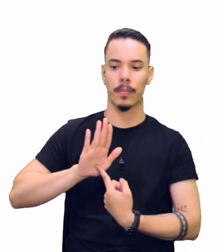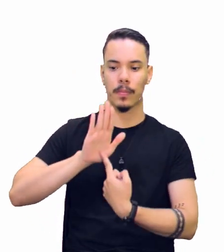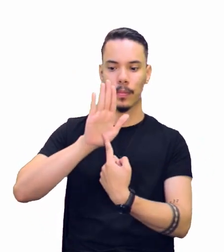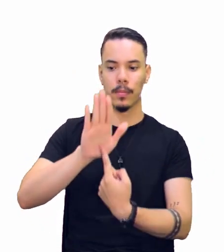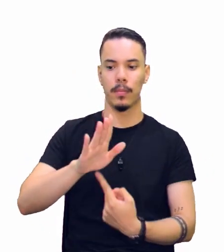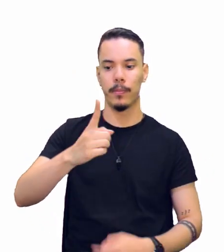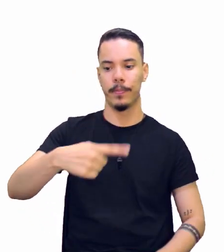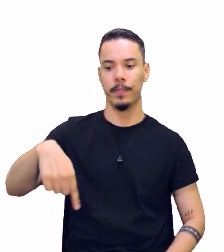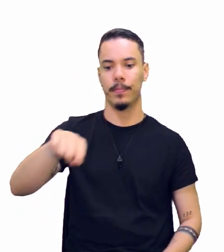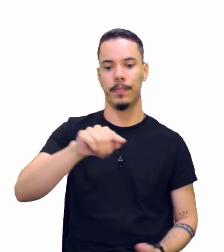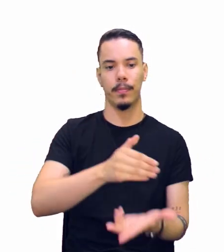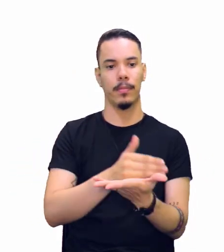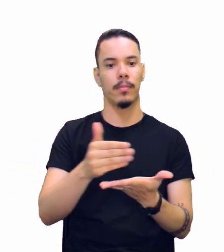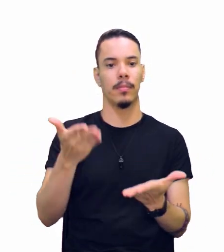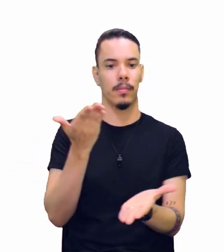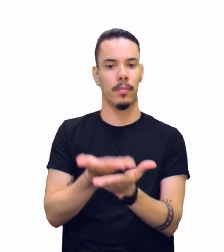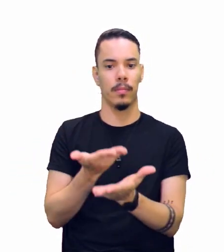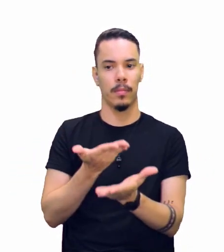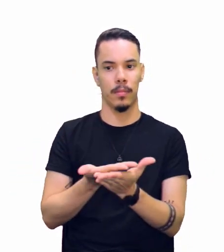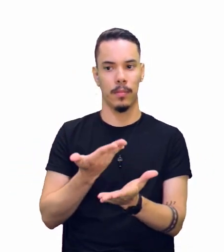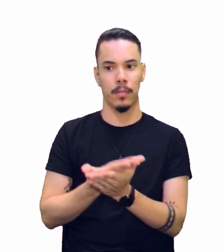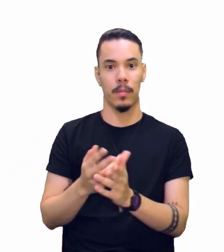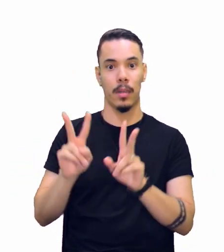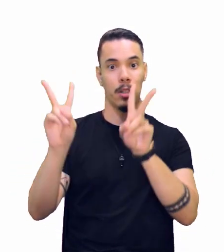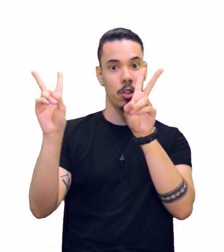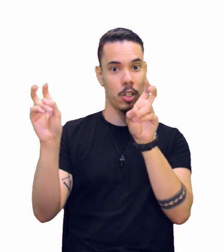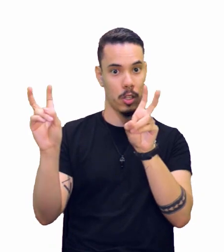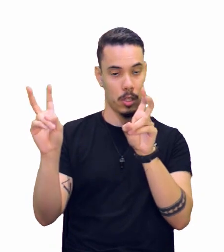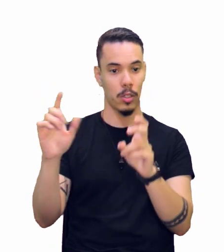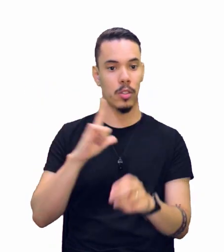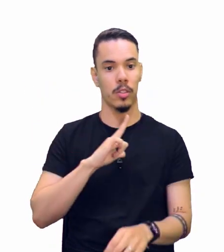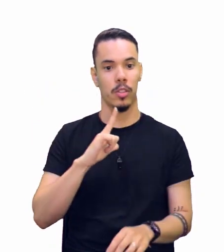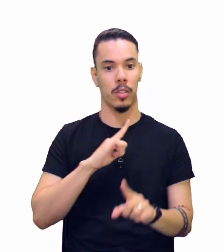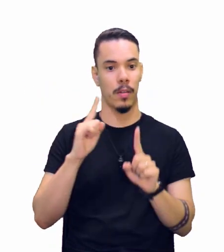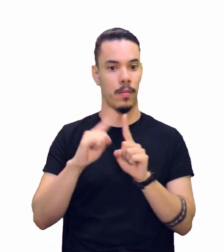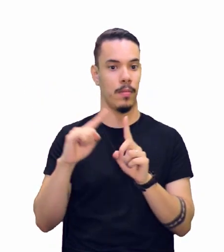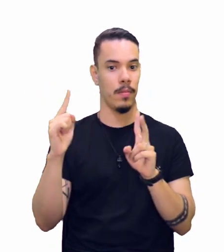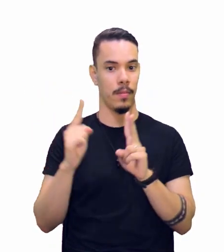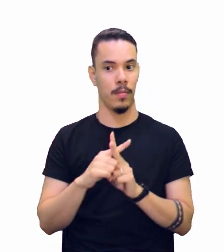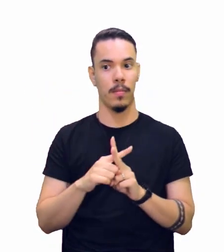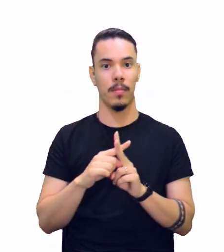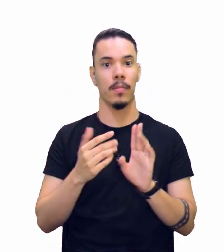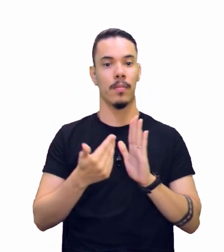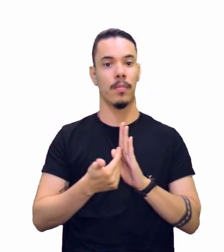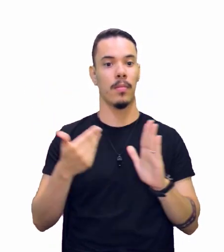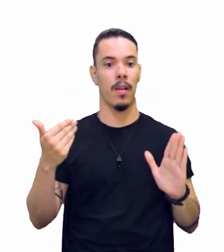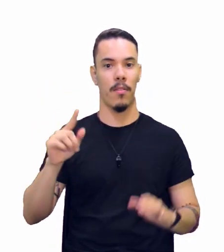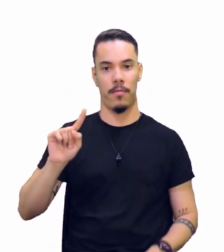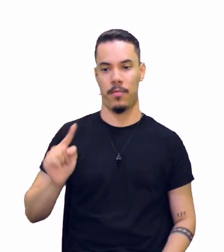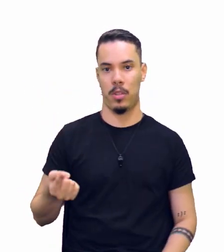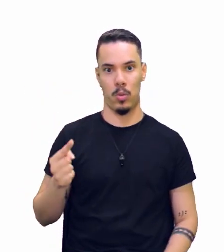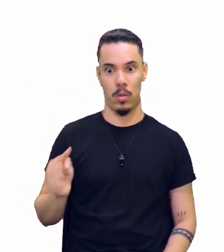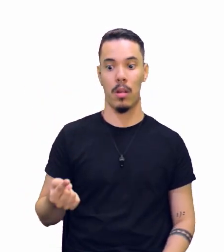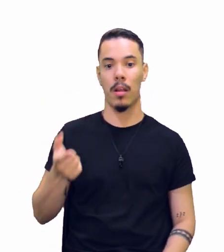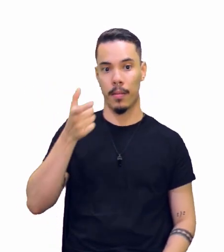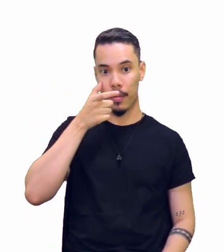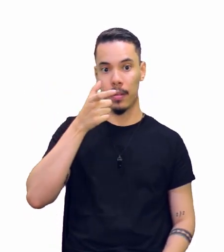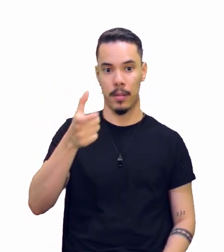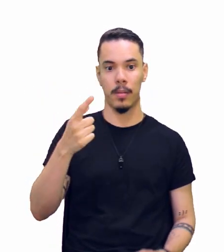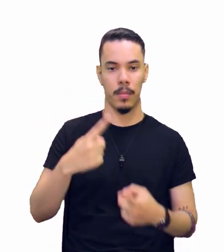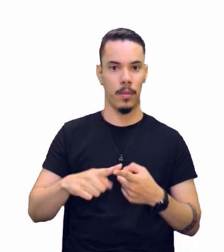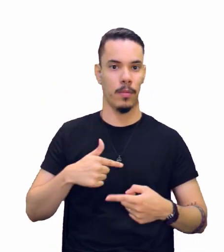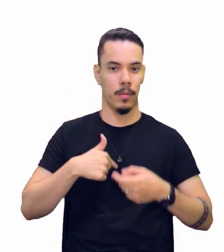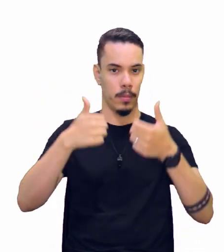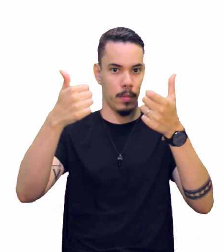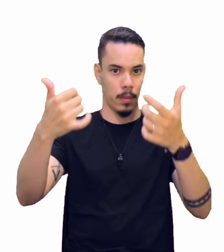vocês no nosso início da aula, no título, você tinha ali duas frases separadas por uma vírgula. Essa vírgula é interessante porque eu vou falar sobre ela